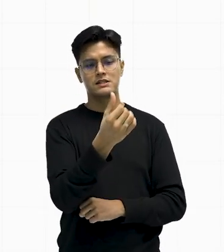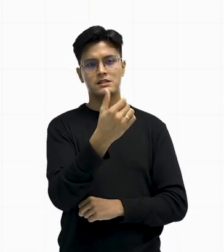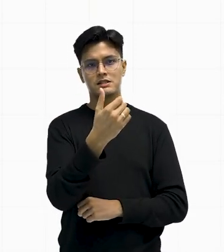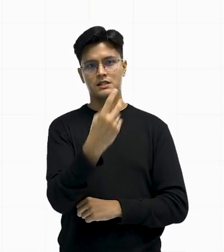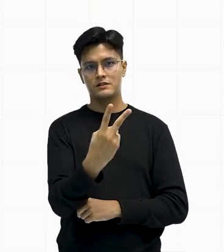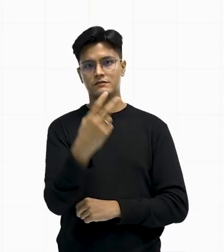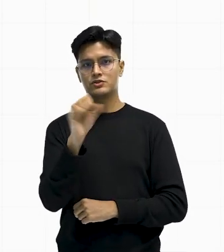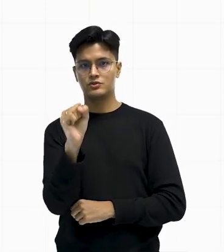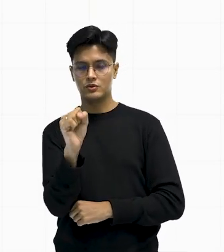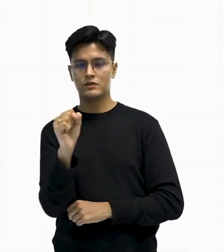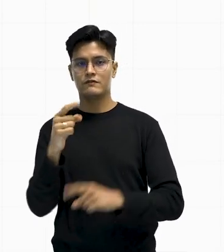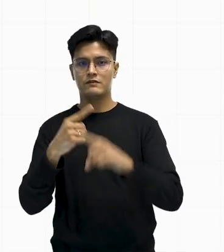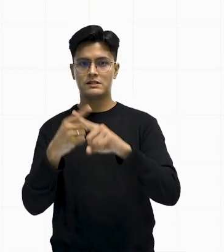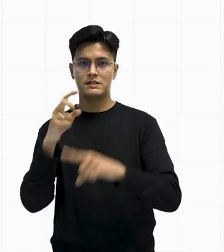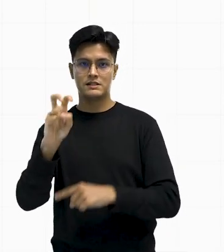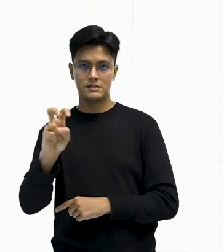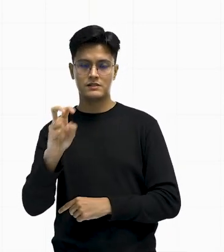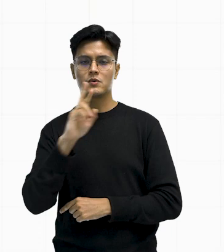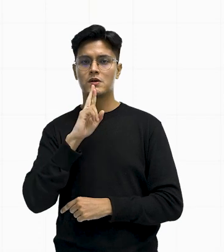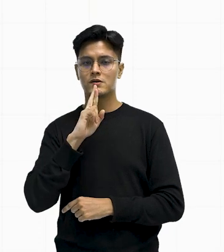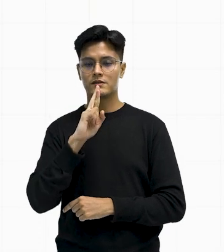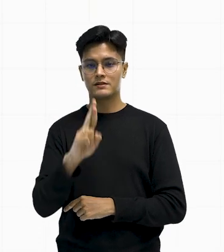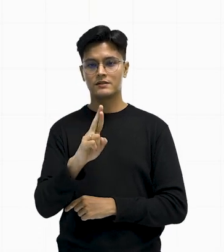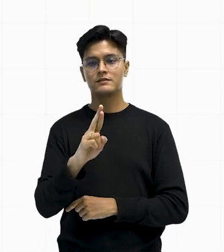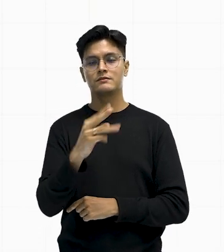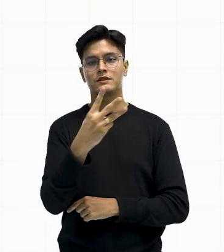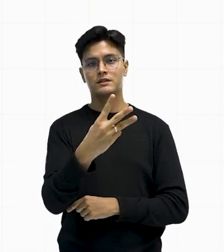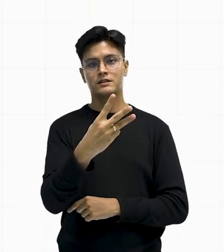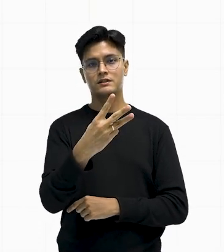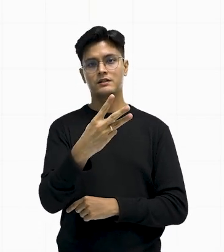628 por 5, o resultado seria